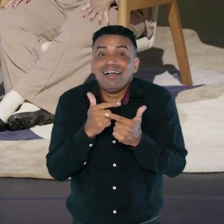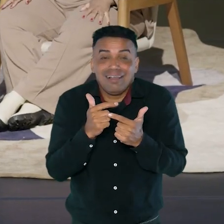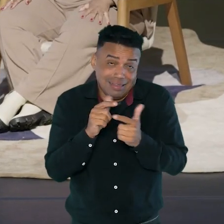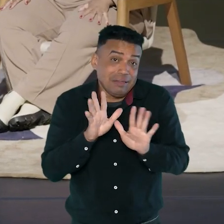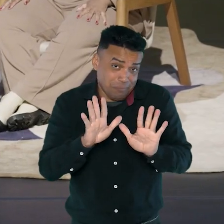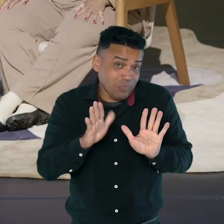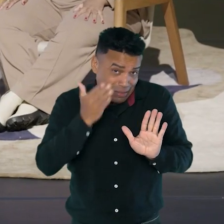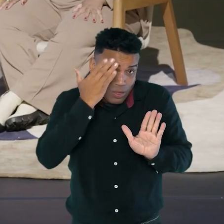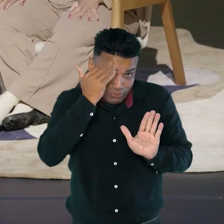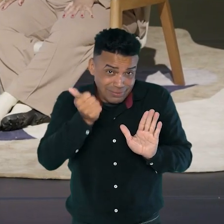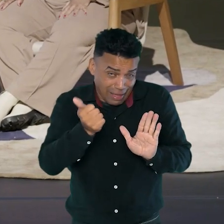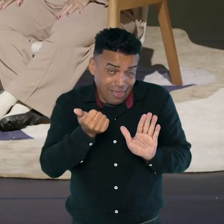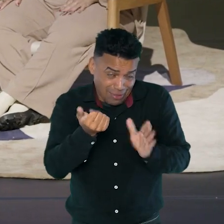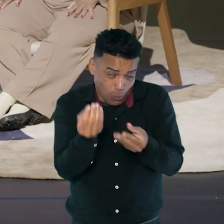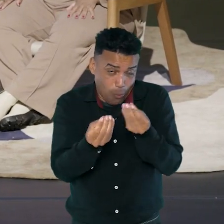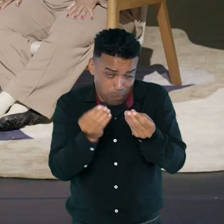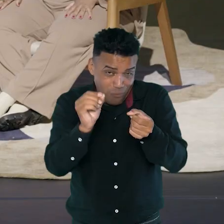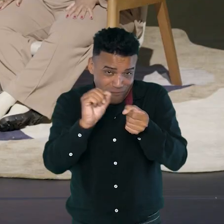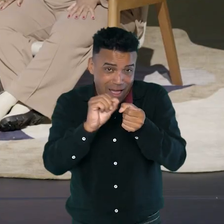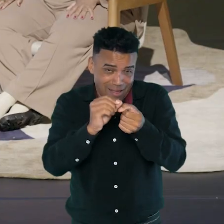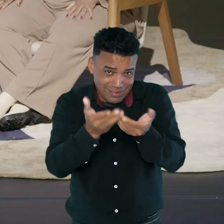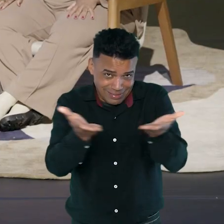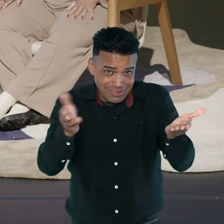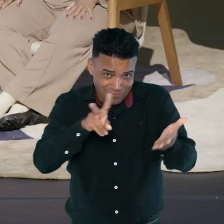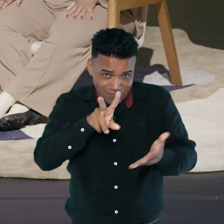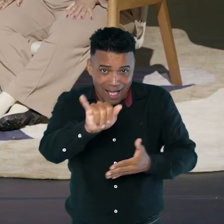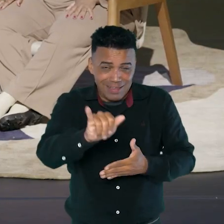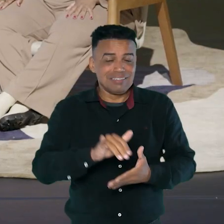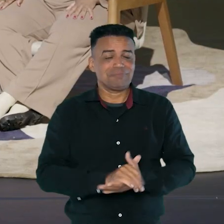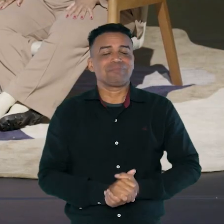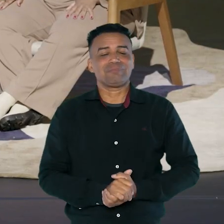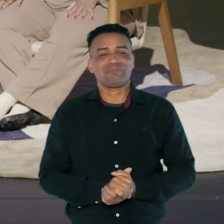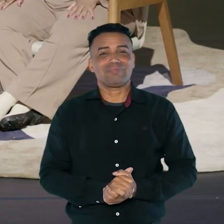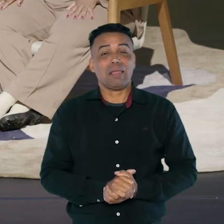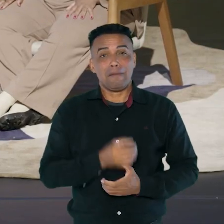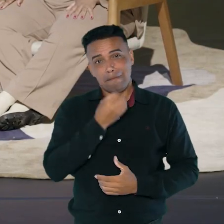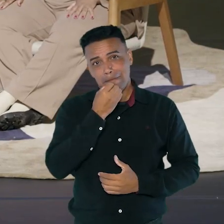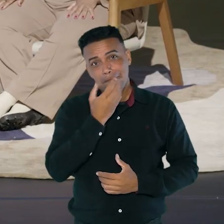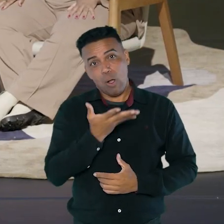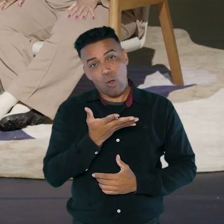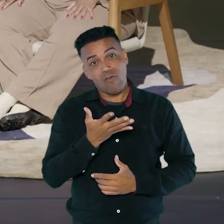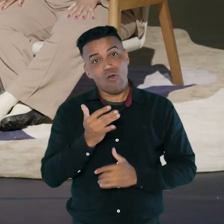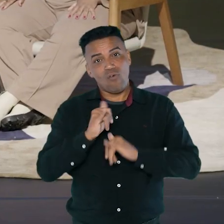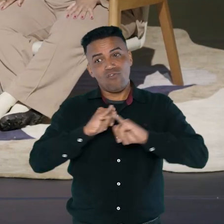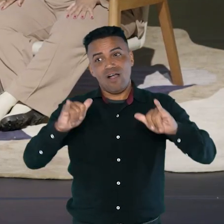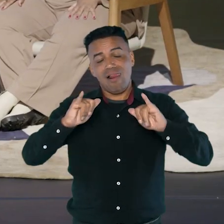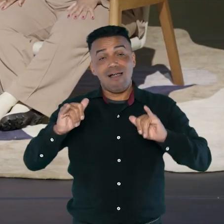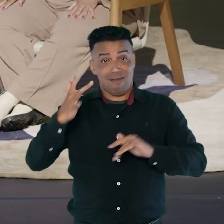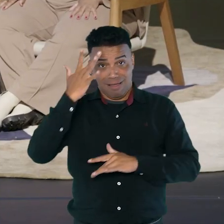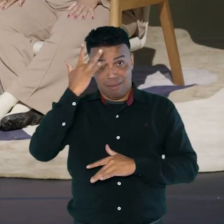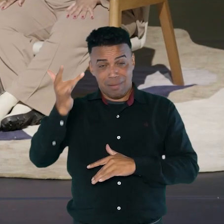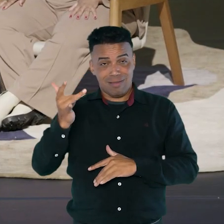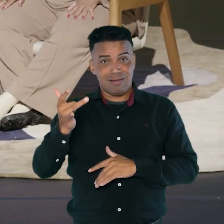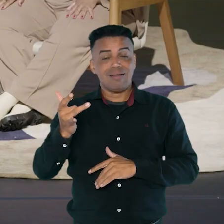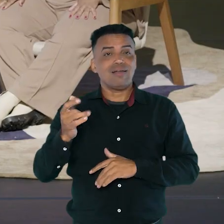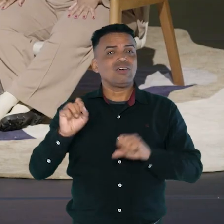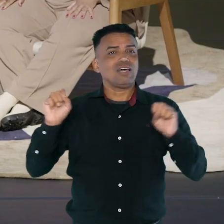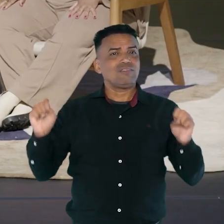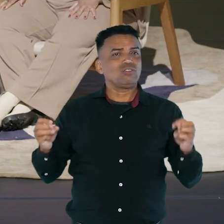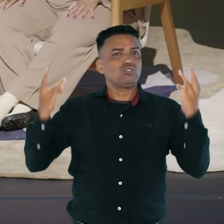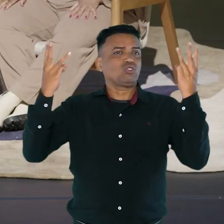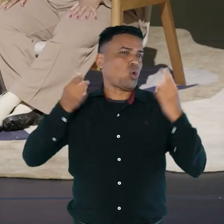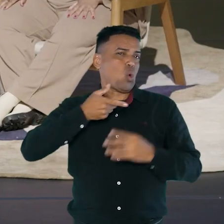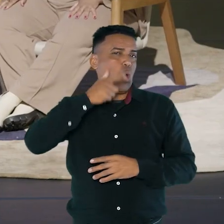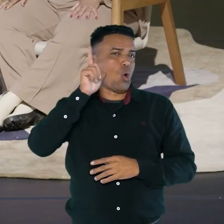Quer dizer, eu sei. Mas Bom, eu vou dizer para as pessoas amanhã. Eu estava no